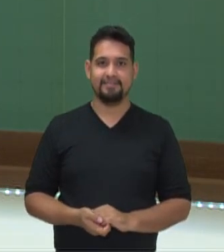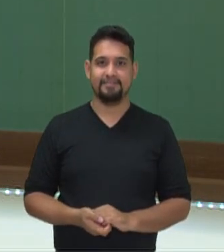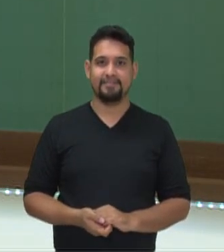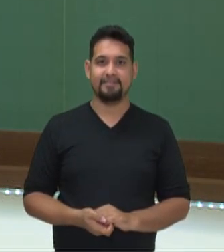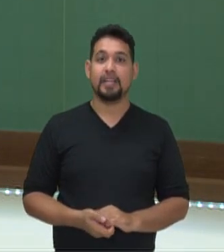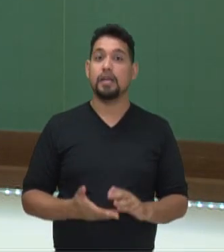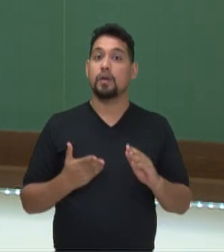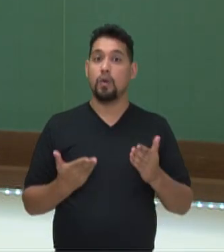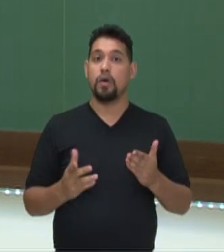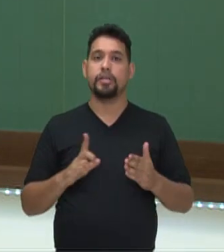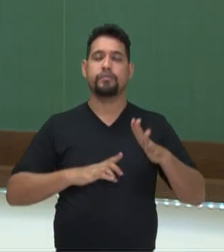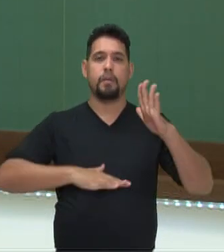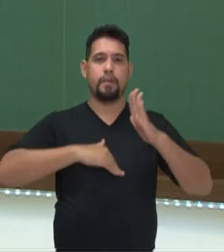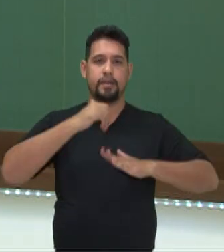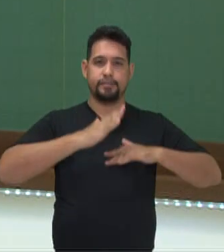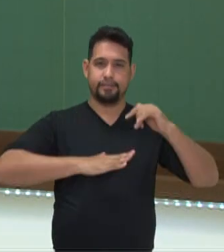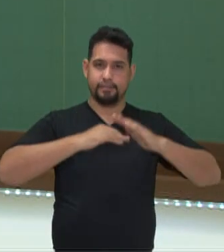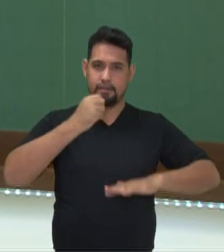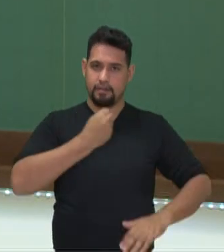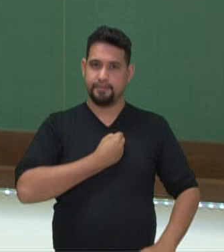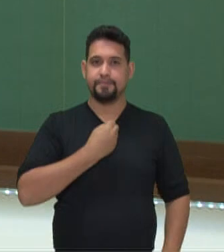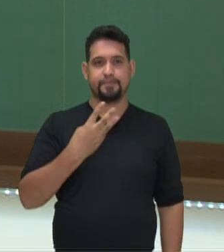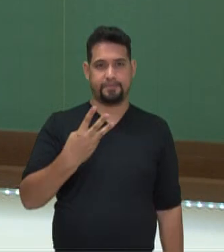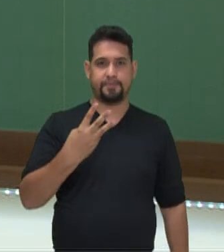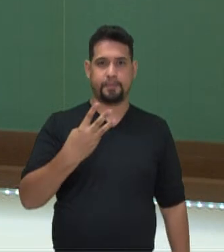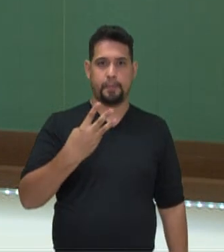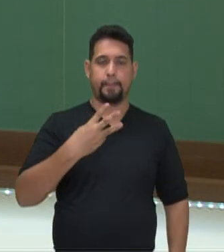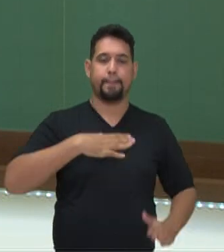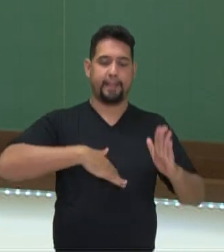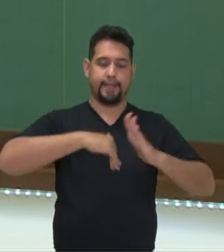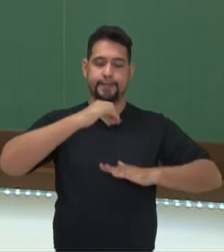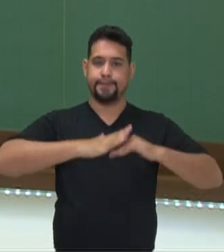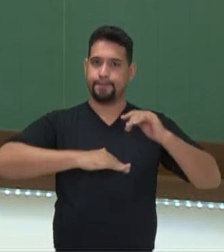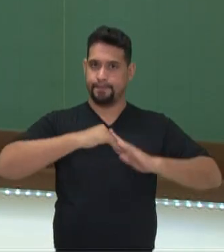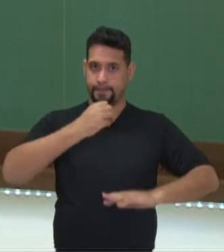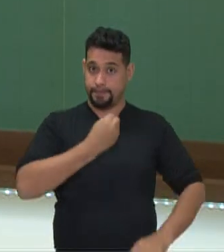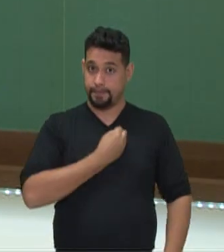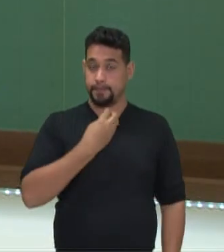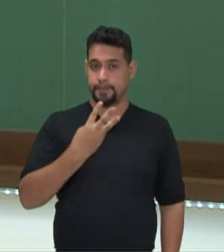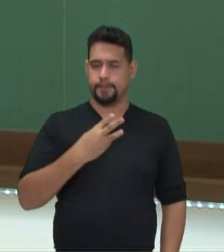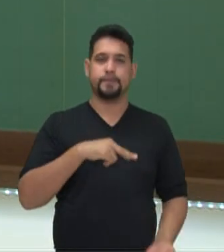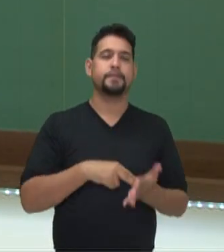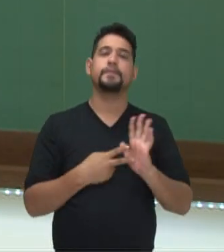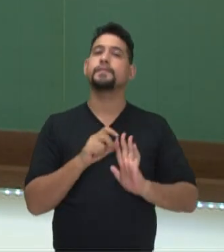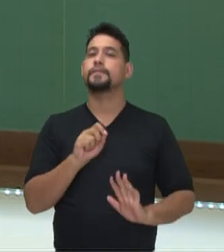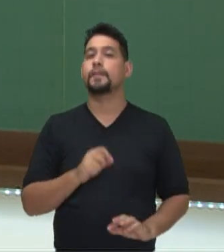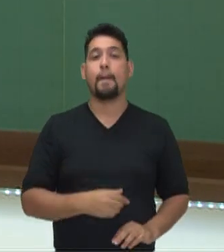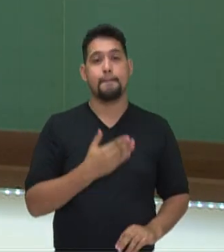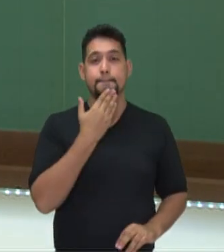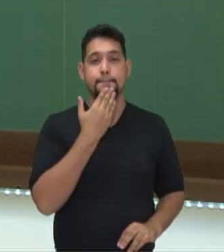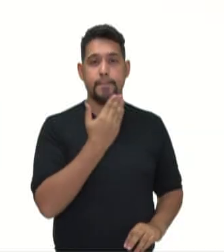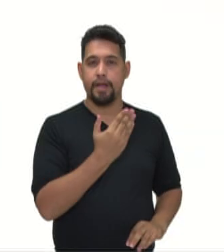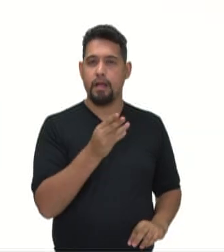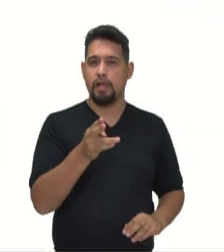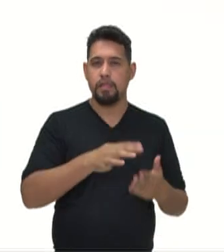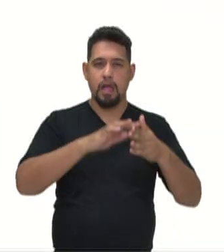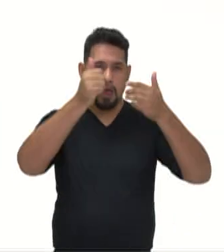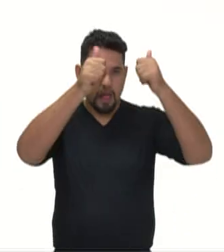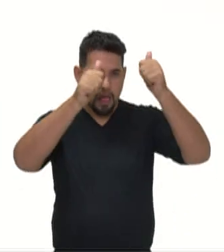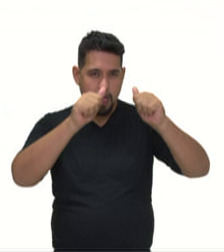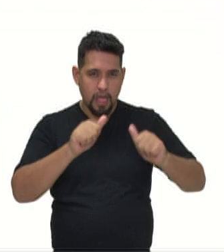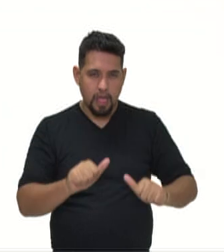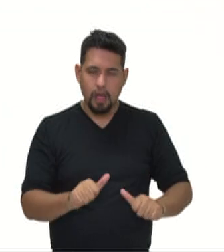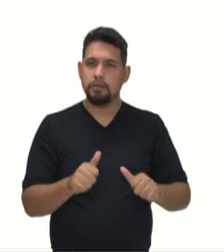então vamos para o praticando 3. No praticando 3, ele pede para você